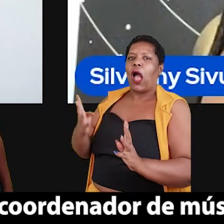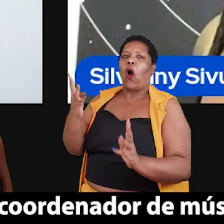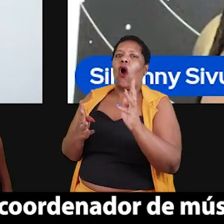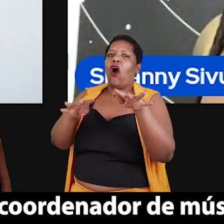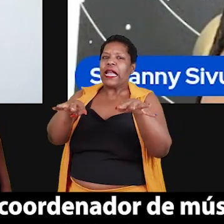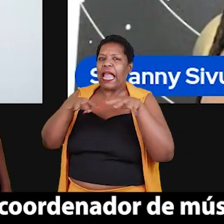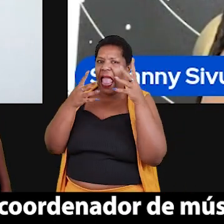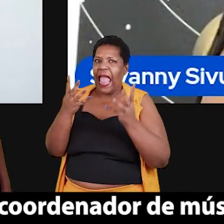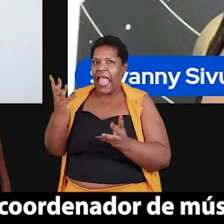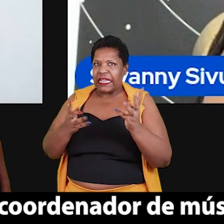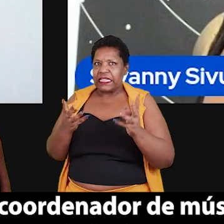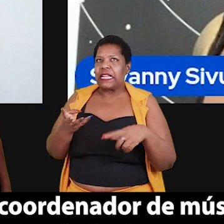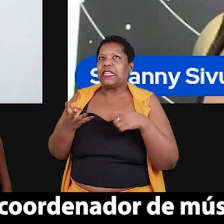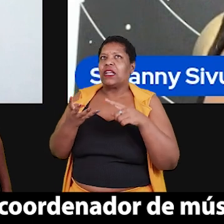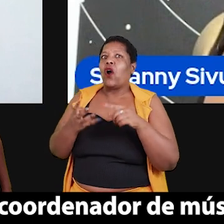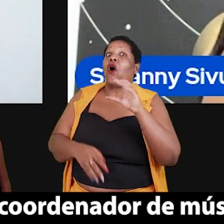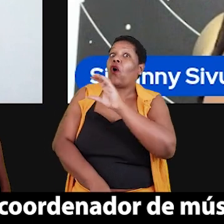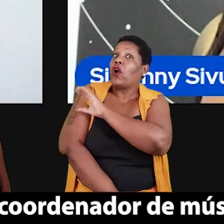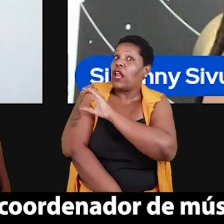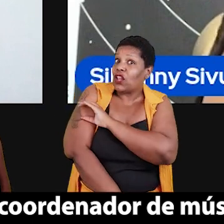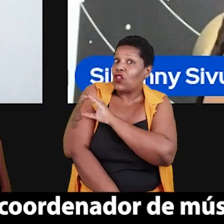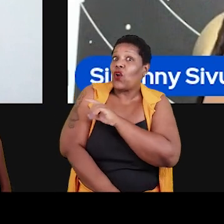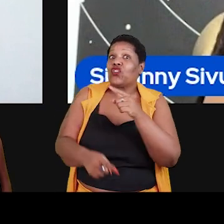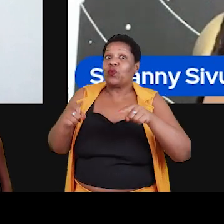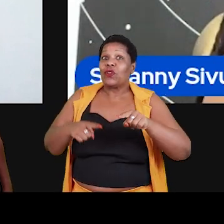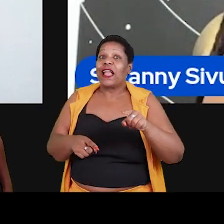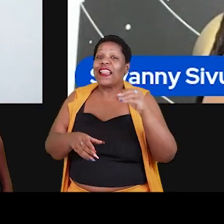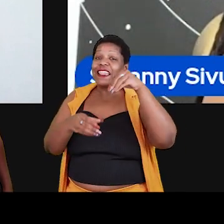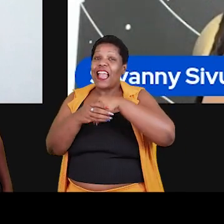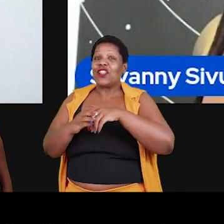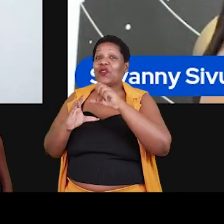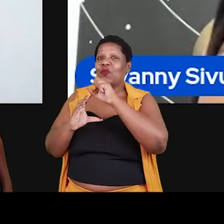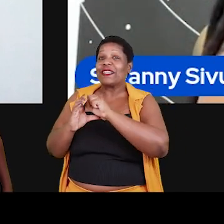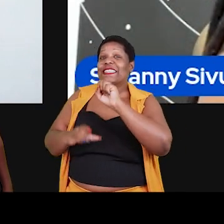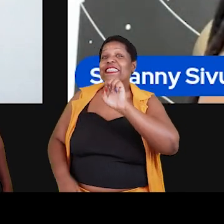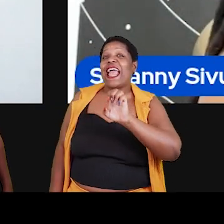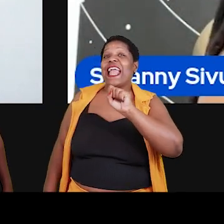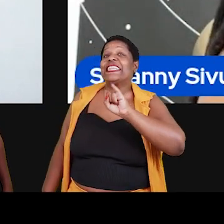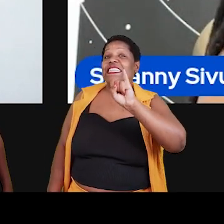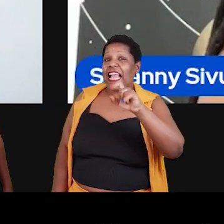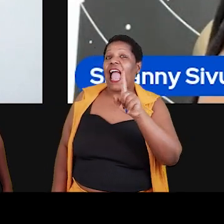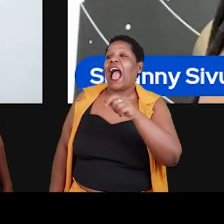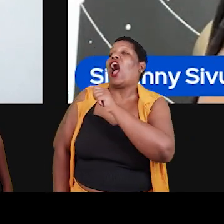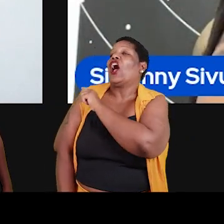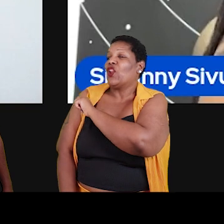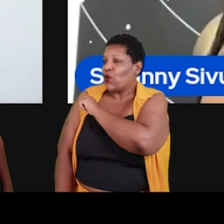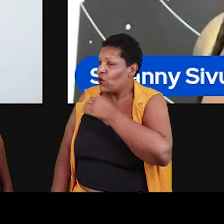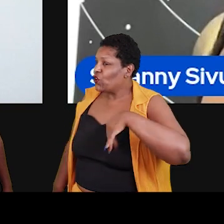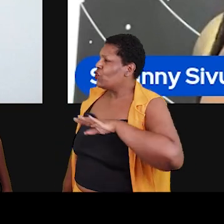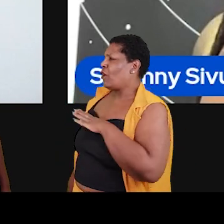Eu tenho um coordenador de música dentro do SESI, que também foi nosso aluno. Então, assim,